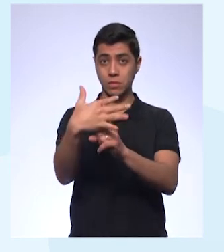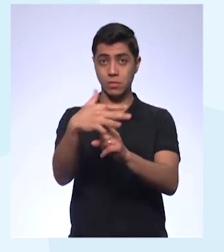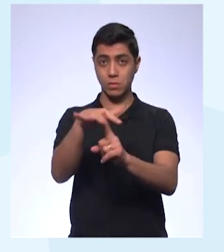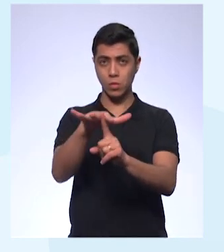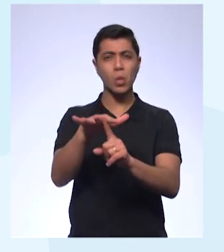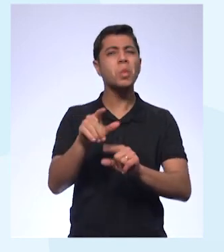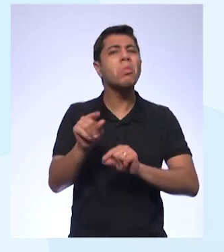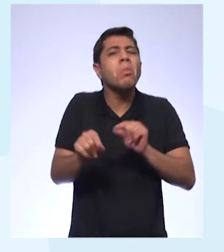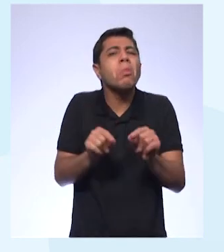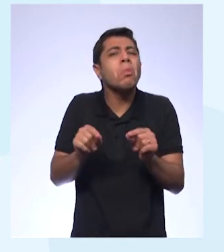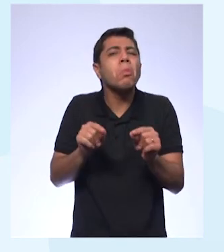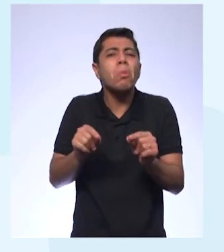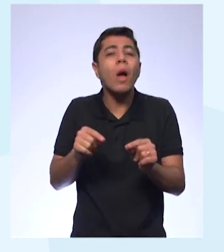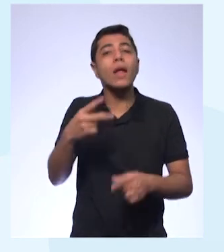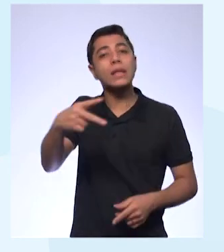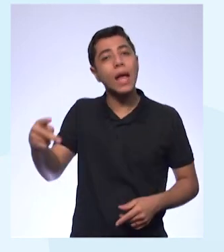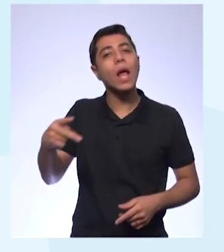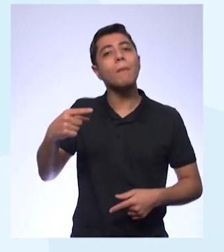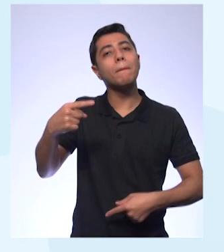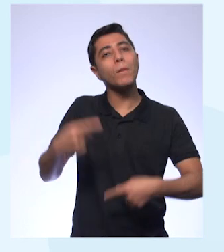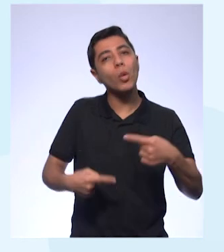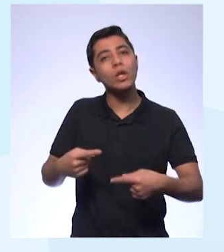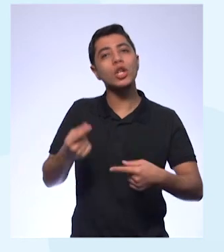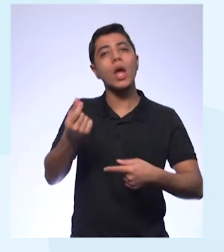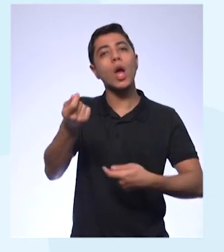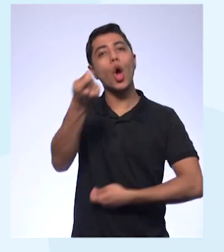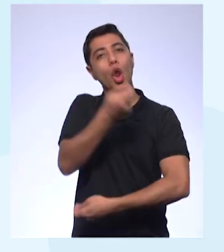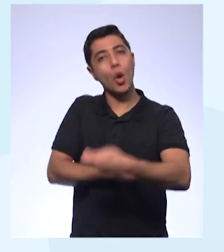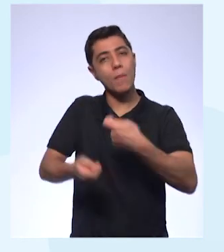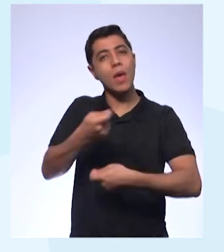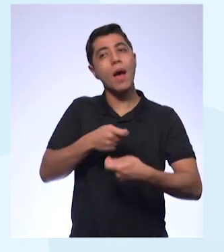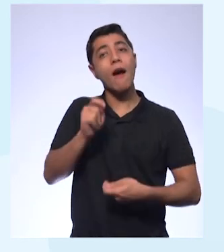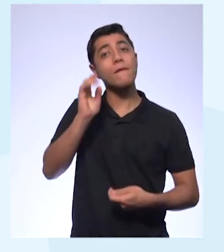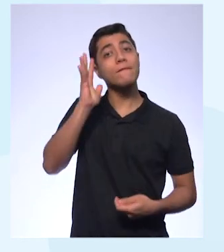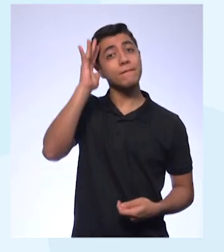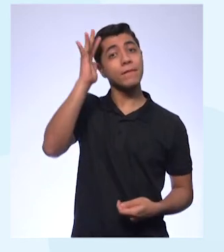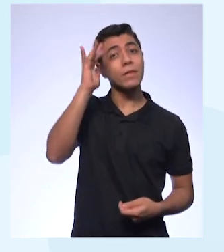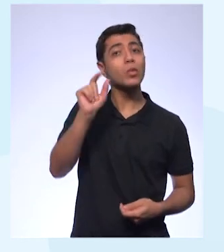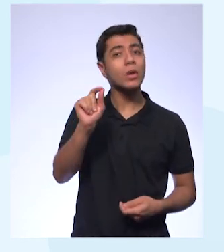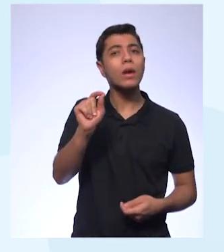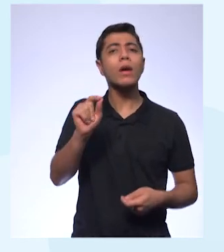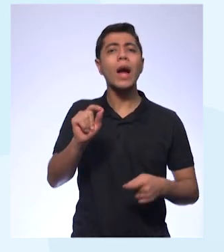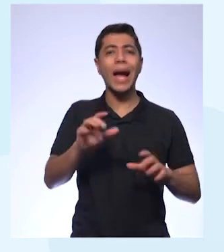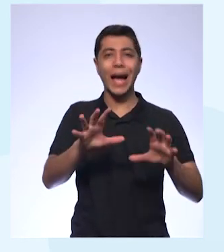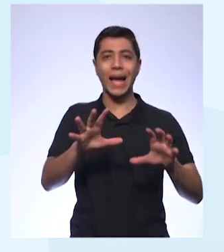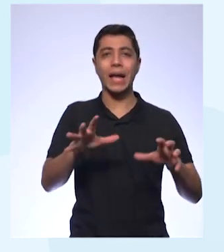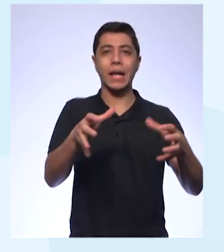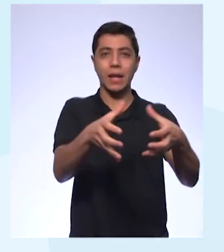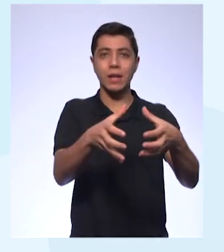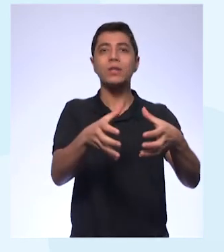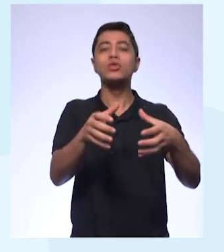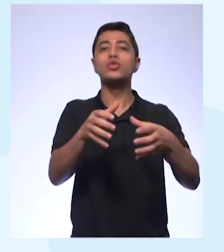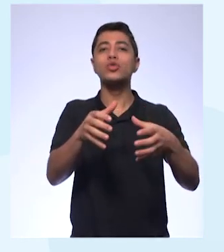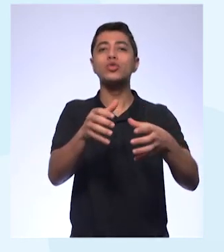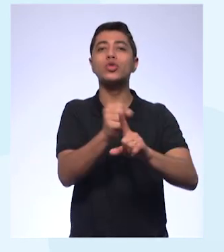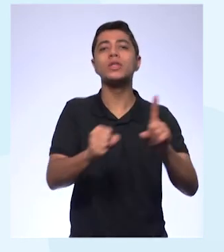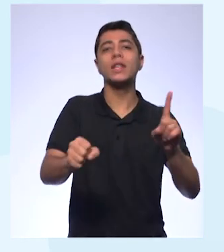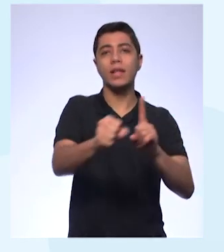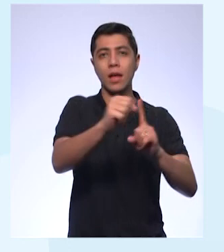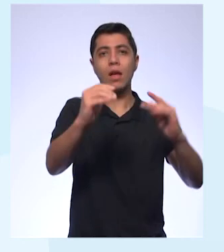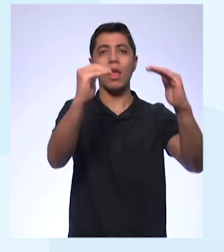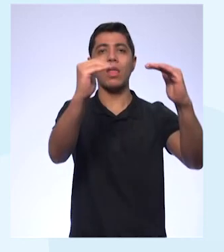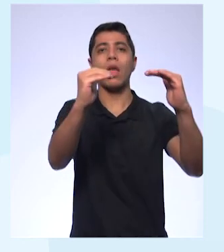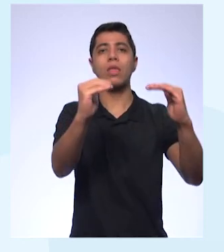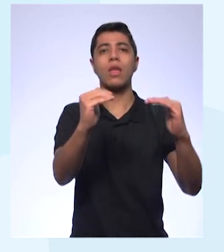política e econômica que visa abolir a sociedade de classes por meio da socialização, isto é,